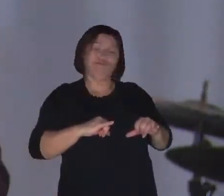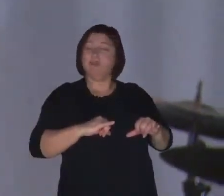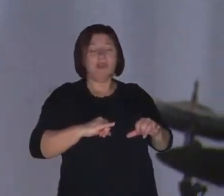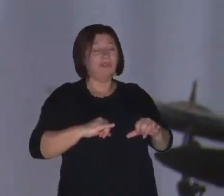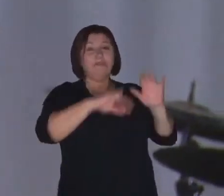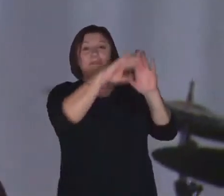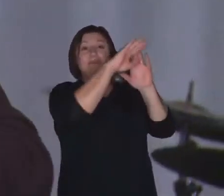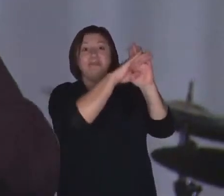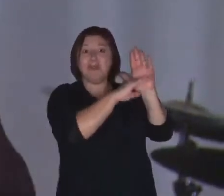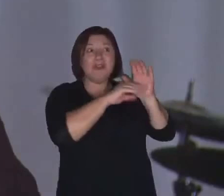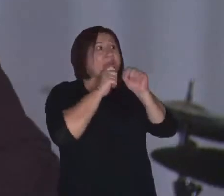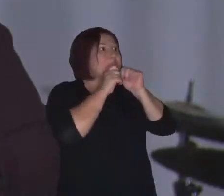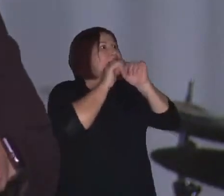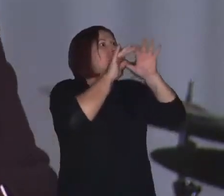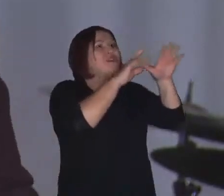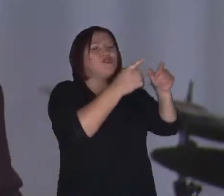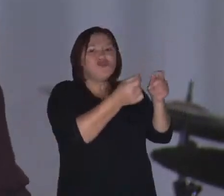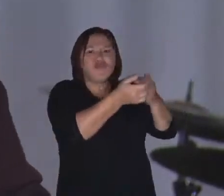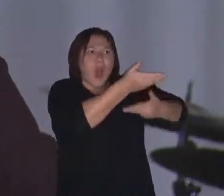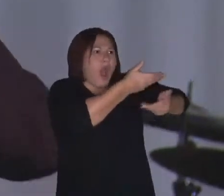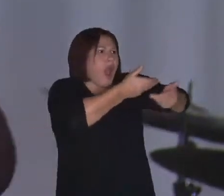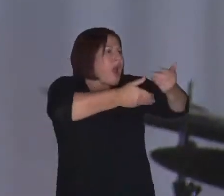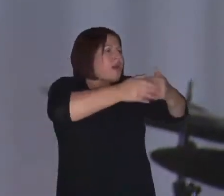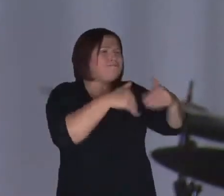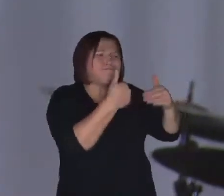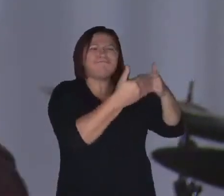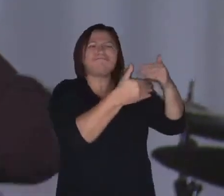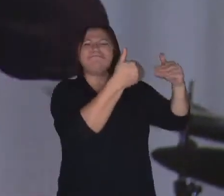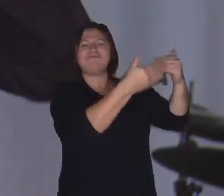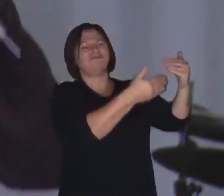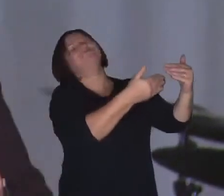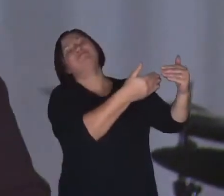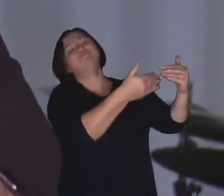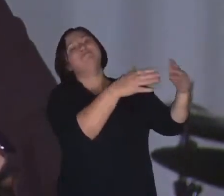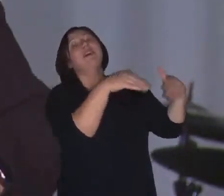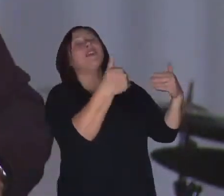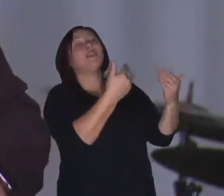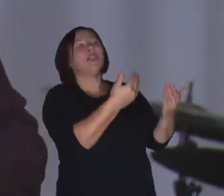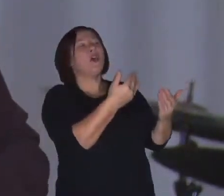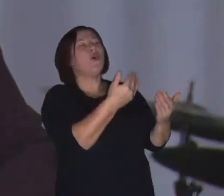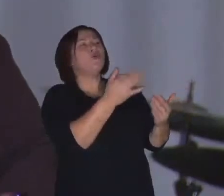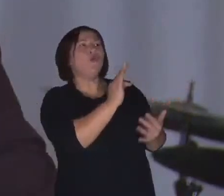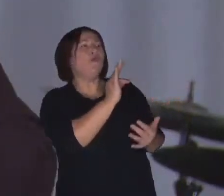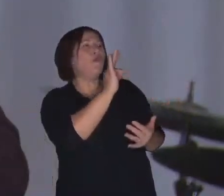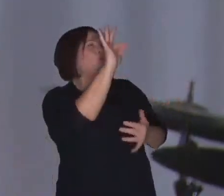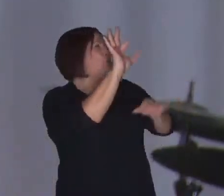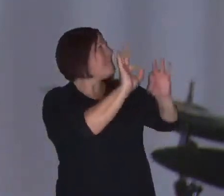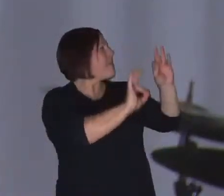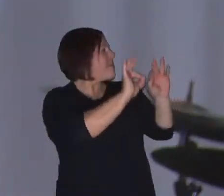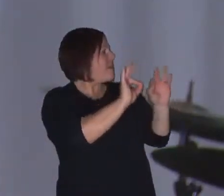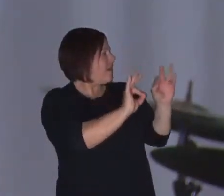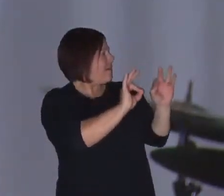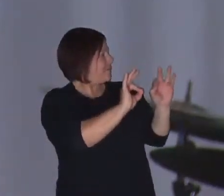em um futuro. Então vocês clamarão a mim, virão orar a mim, eu os ouvirei. Vocês me procurarão e me acharão quando